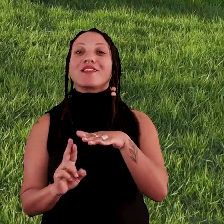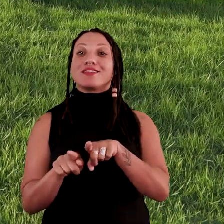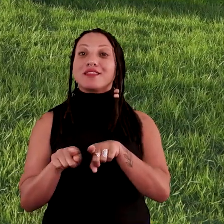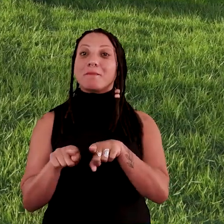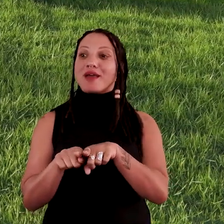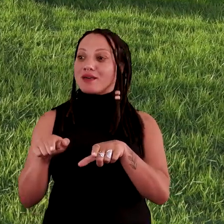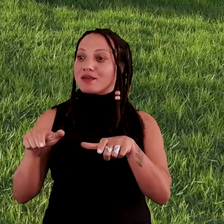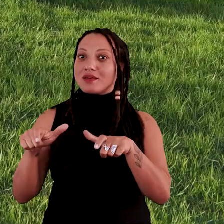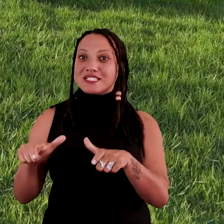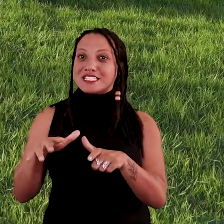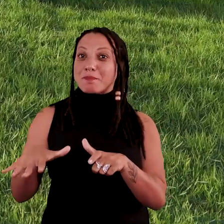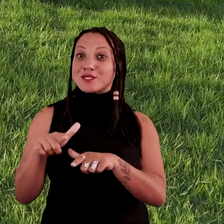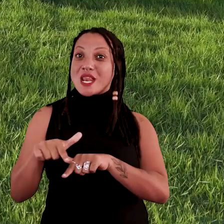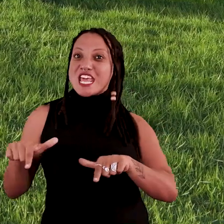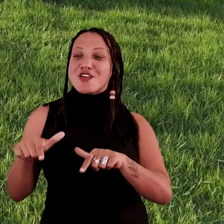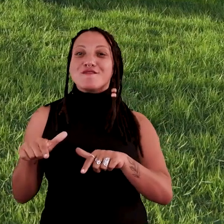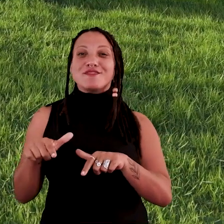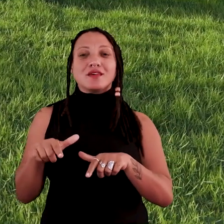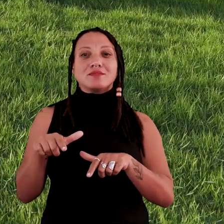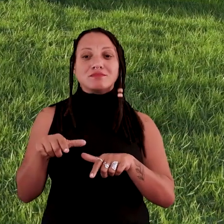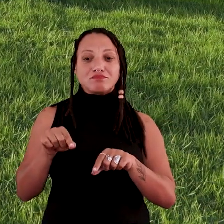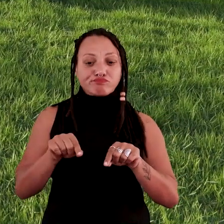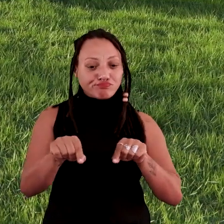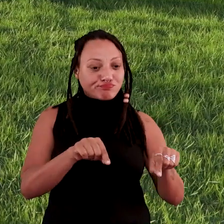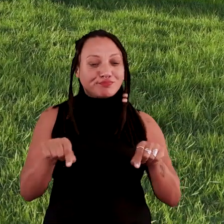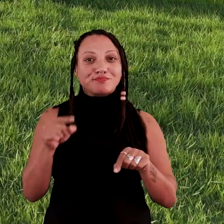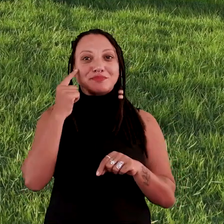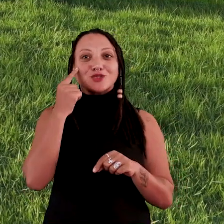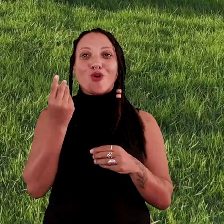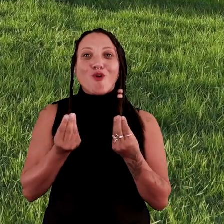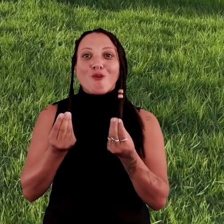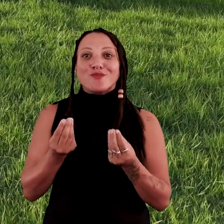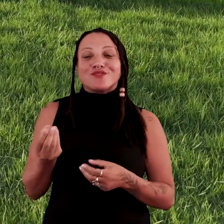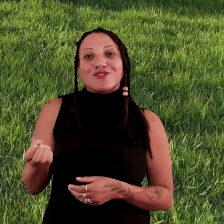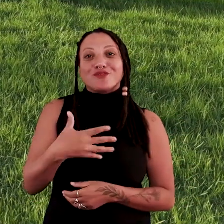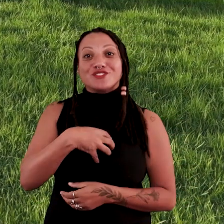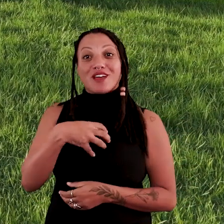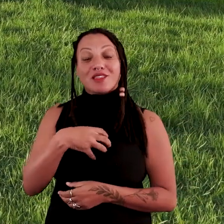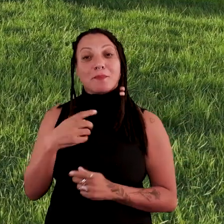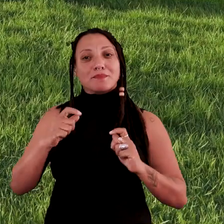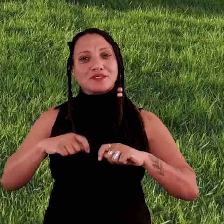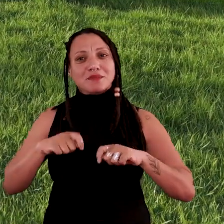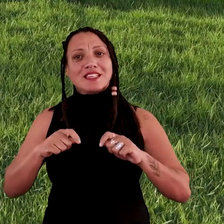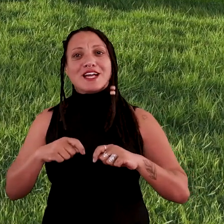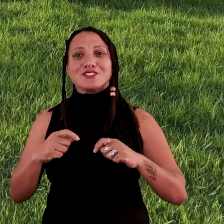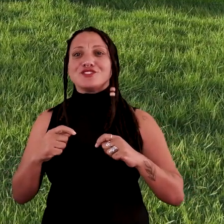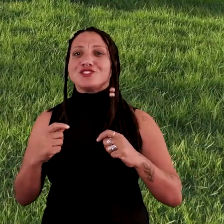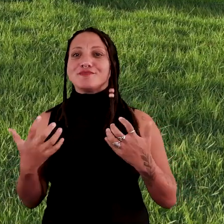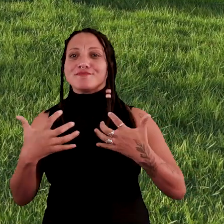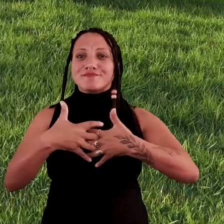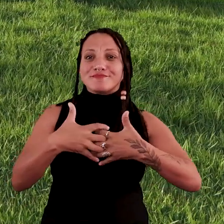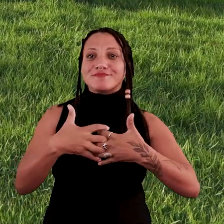infantil, pista de skate, quadra de esporte, horta urbana, de uma forma com que a população do entorno ela